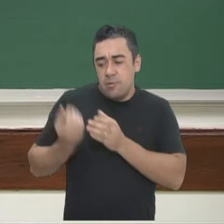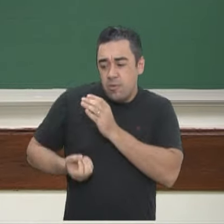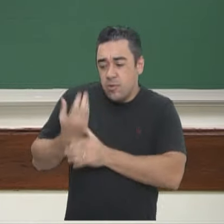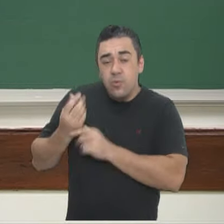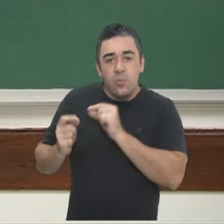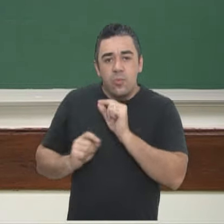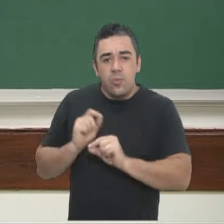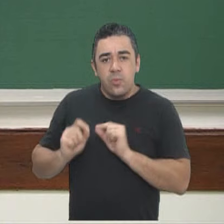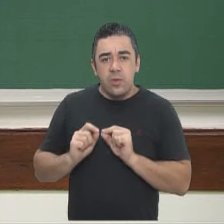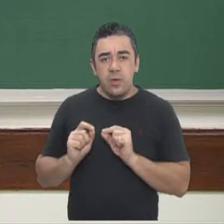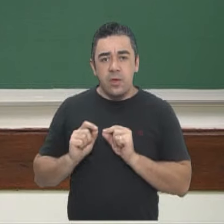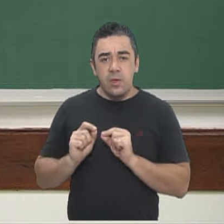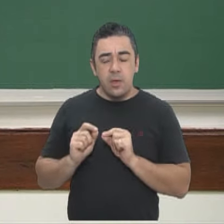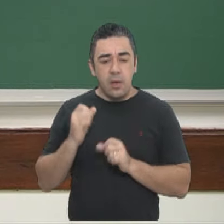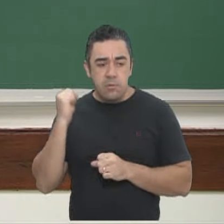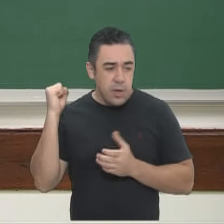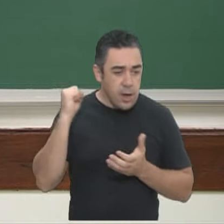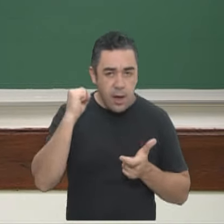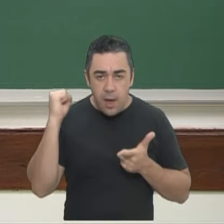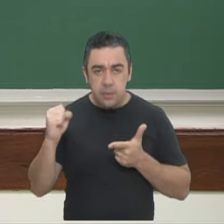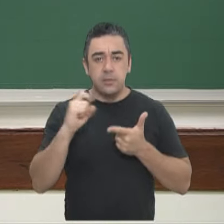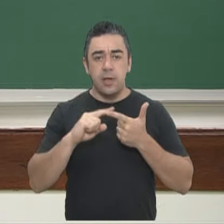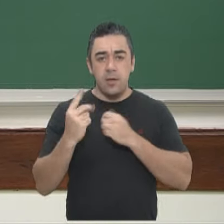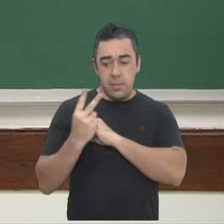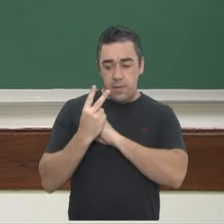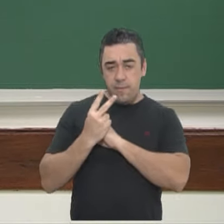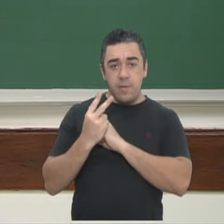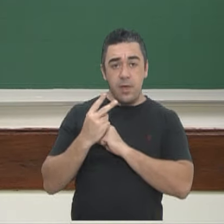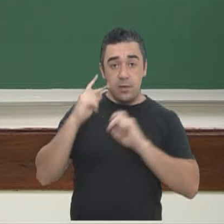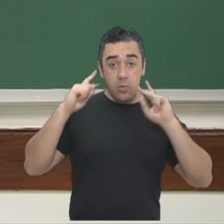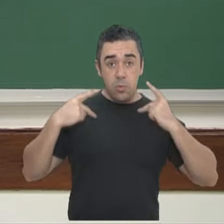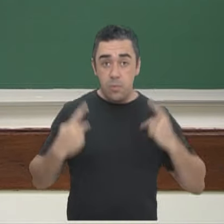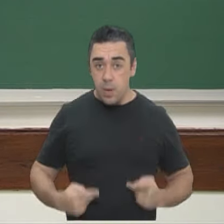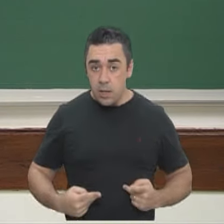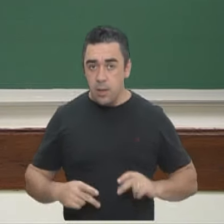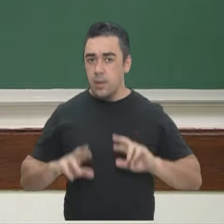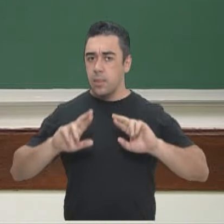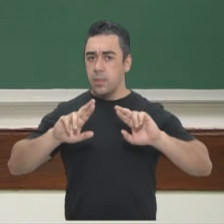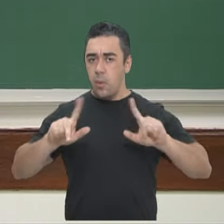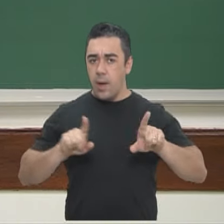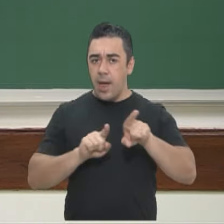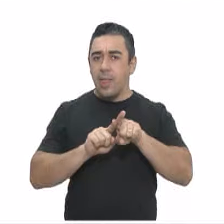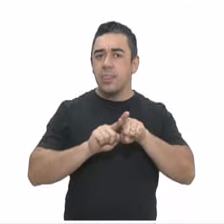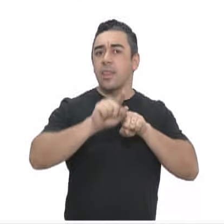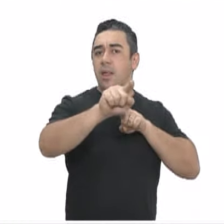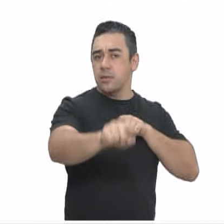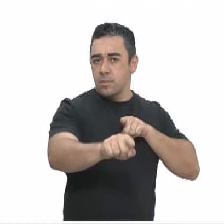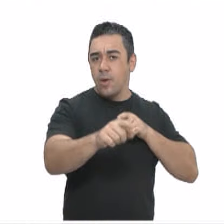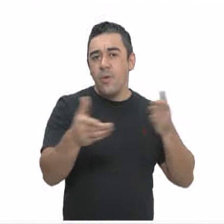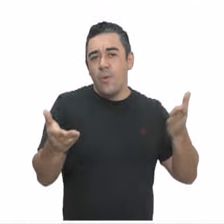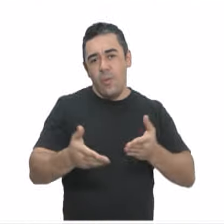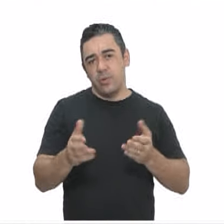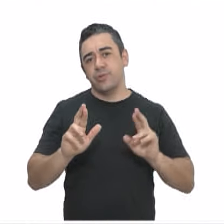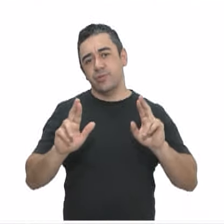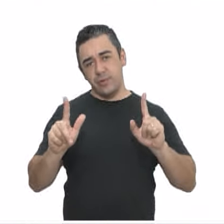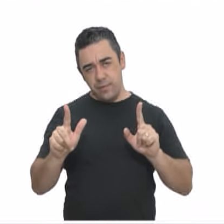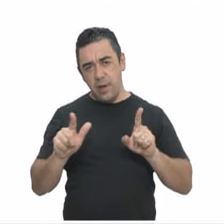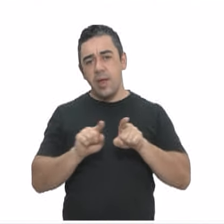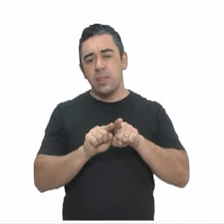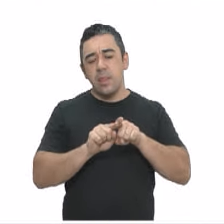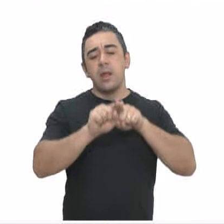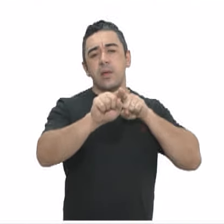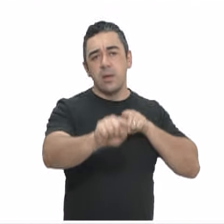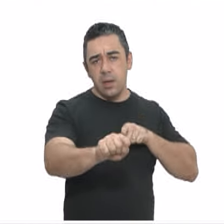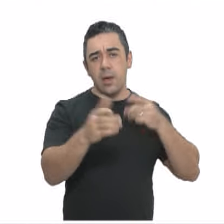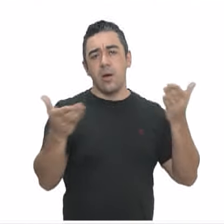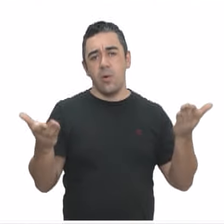e defesa do ser humano. Então, naquela época, o atletismo não era o atletismo como a gente conhece hoje. O atletismo, ele